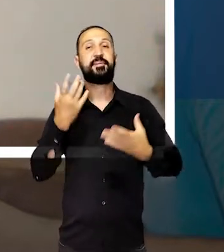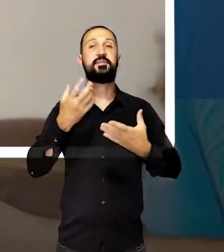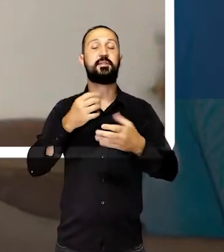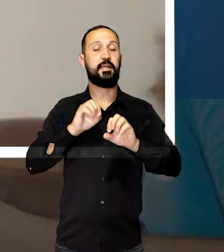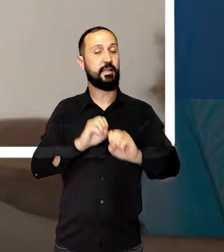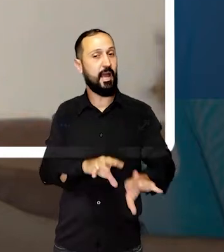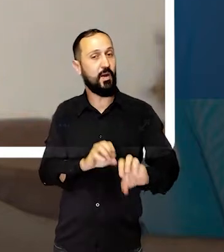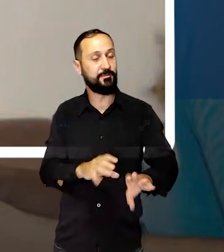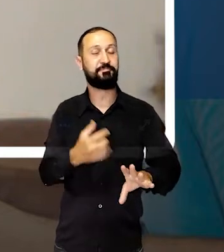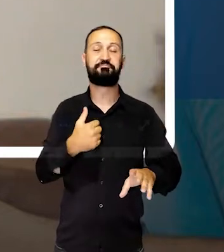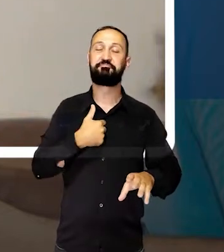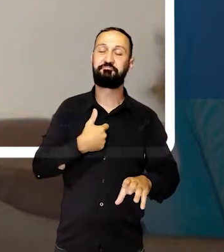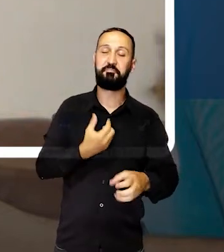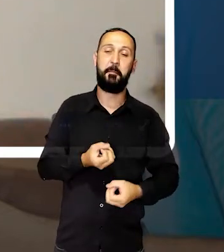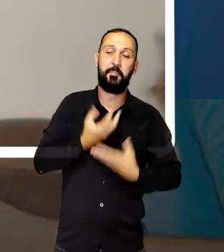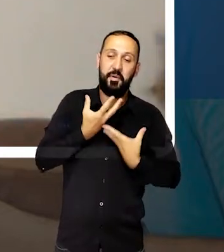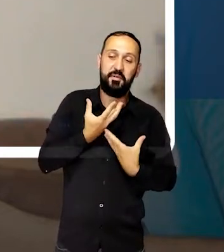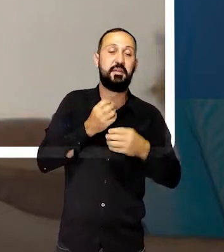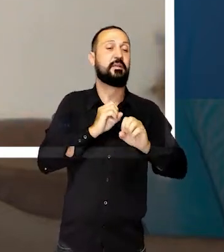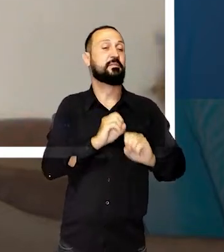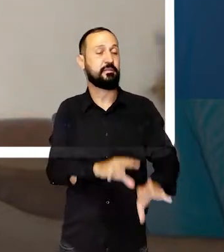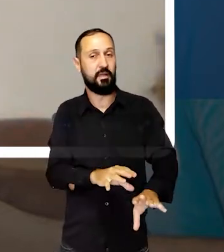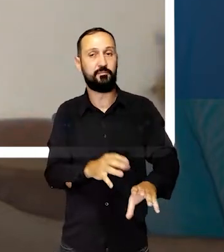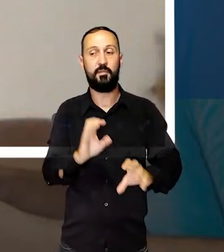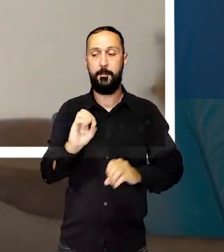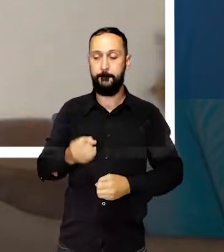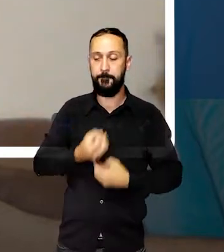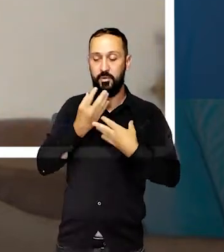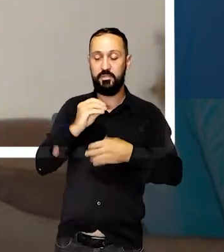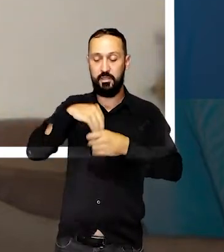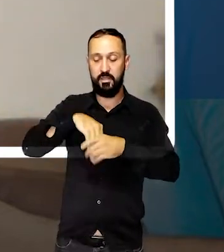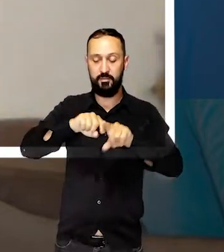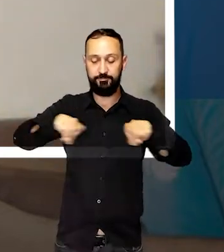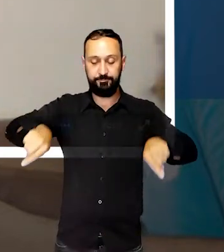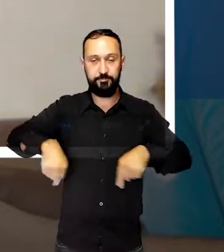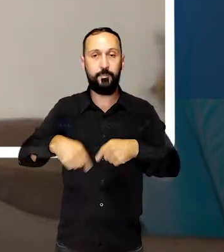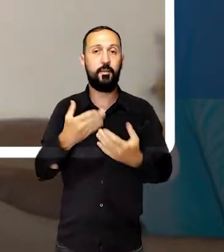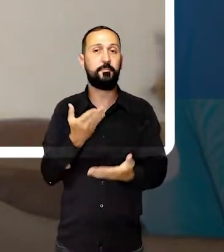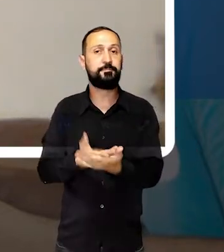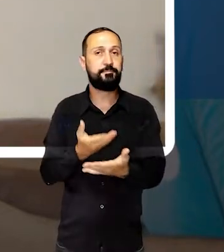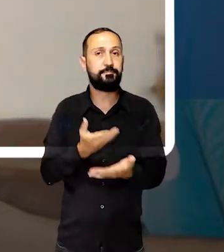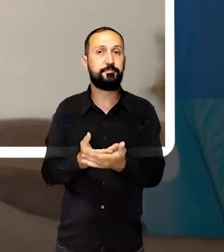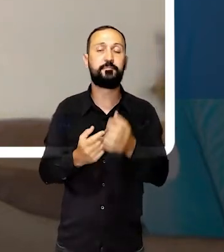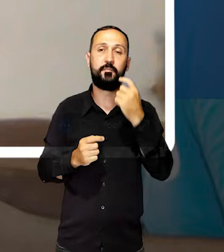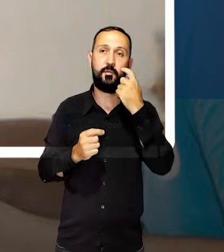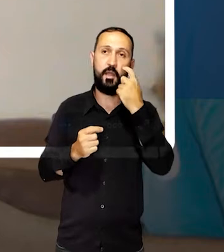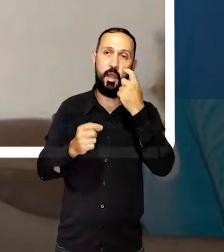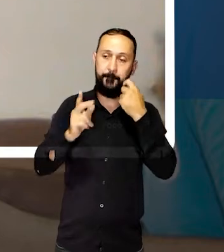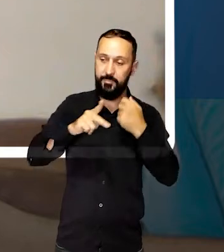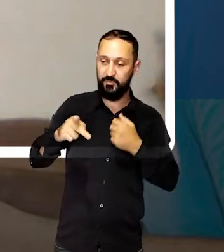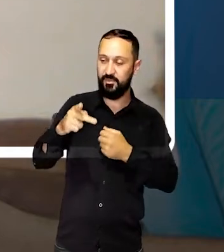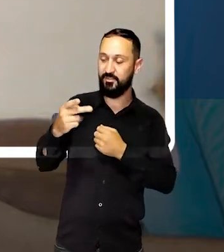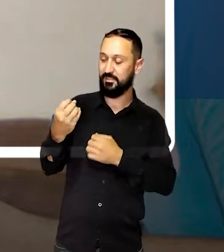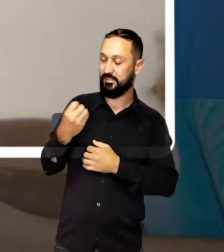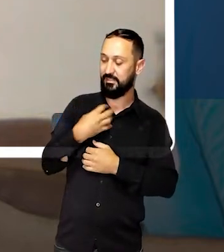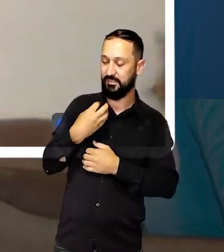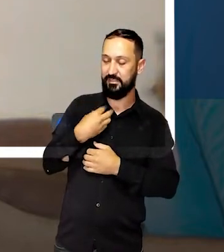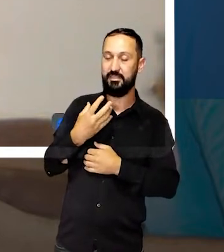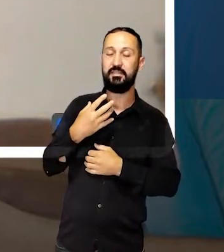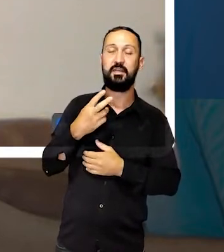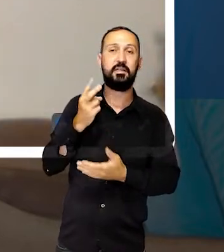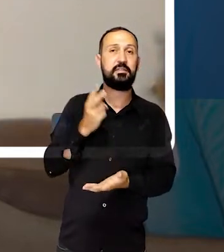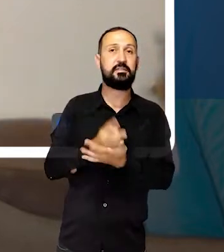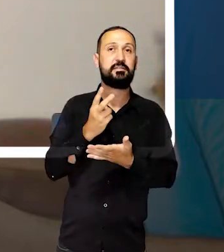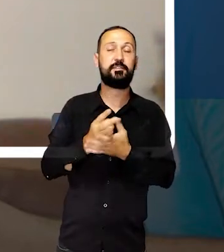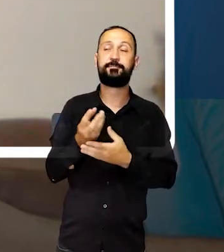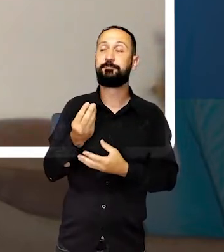e magistério, a poesia dentro da sala de aula, a poesia alimentando a professora e a